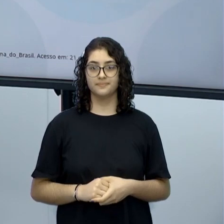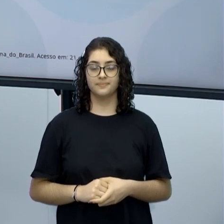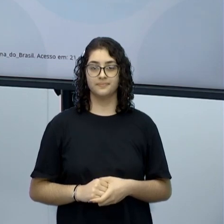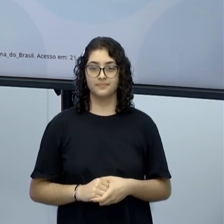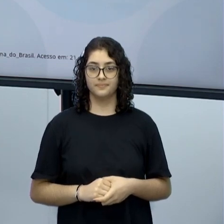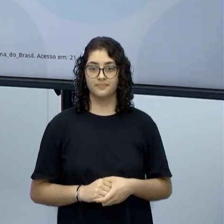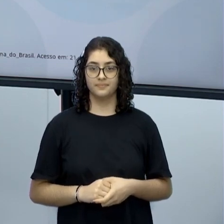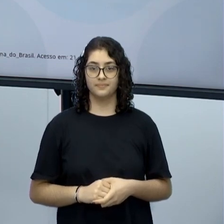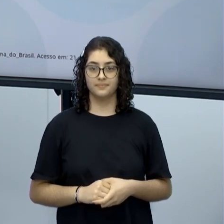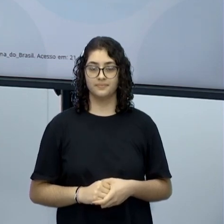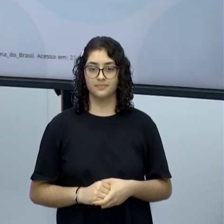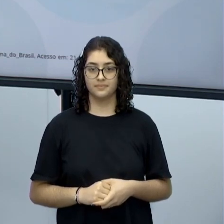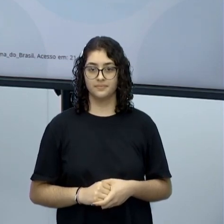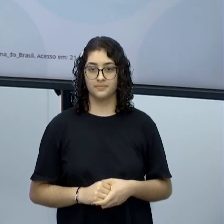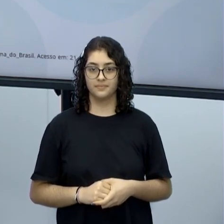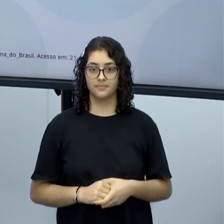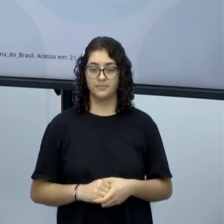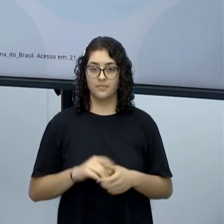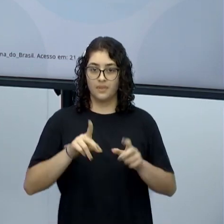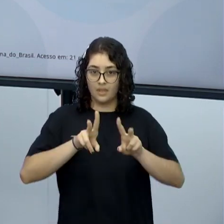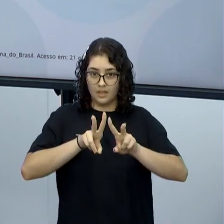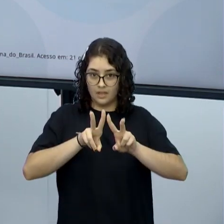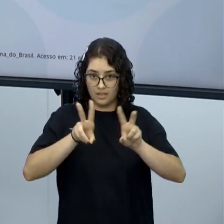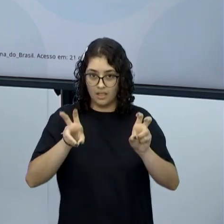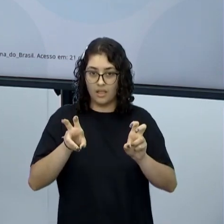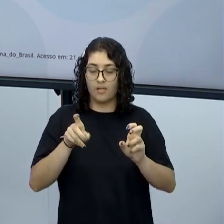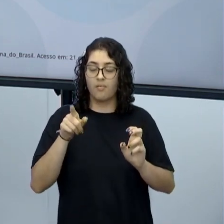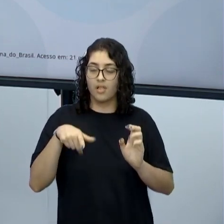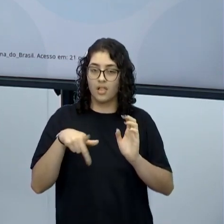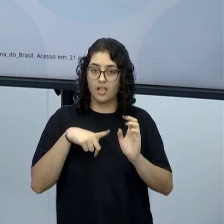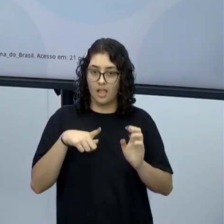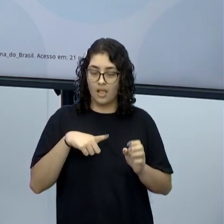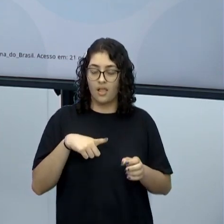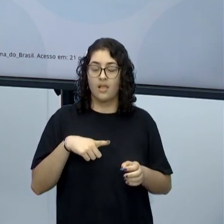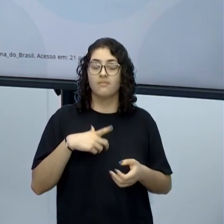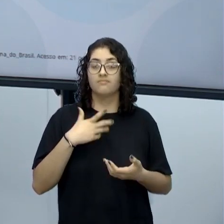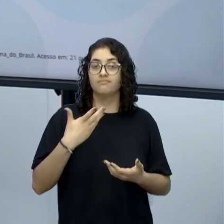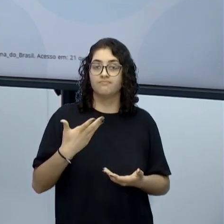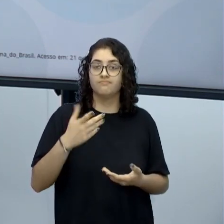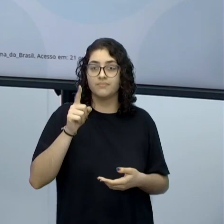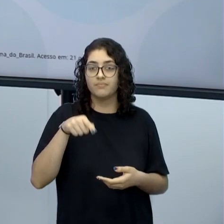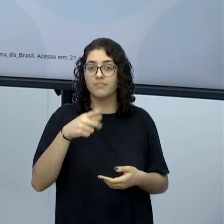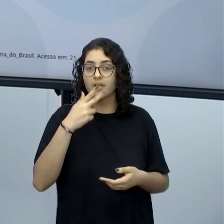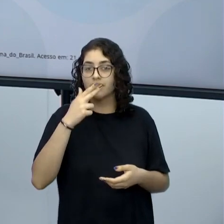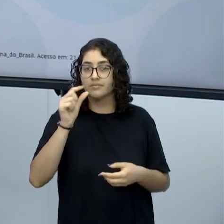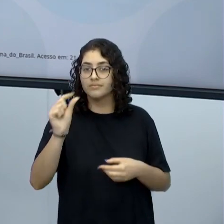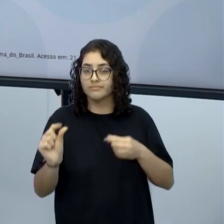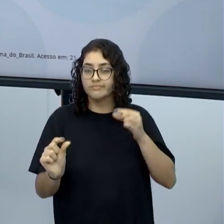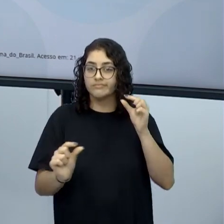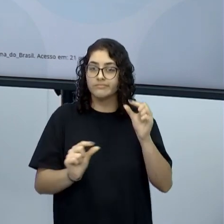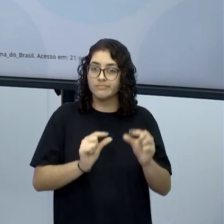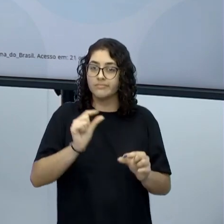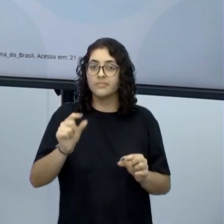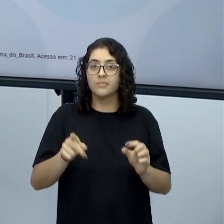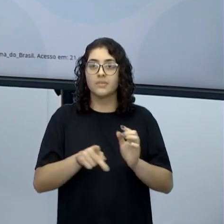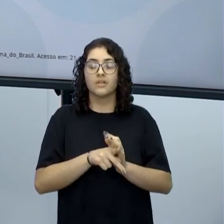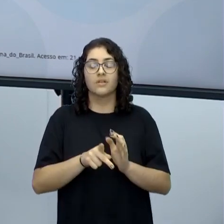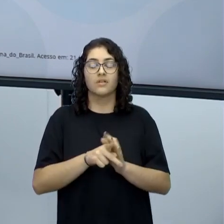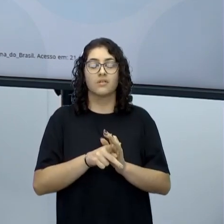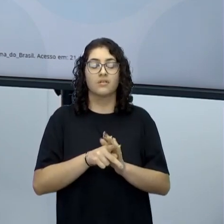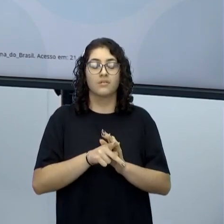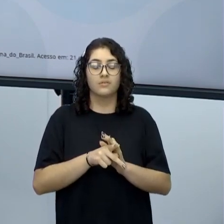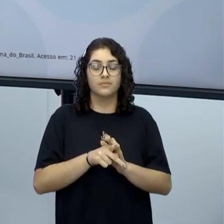só. Os temas que eram retratados foi caindo para o popular, muito